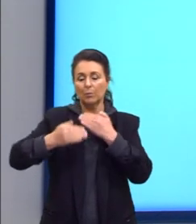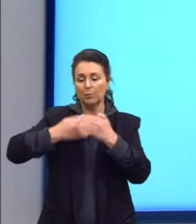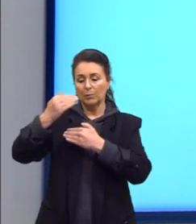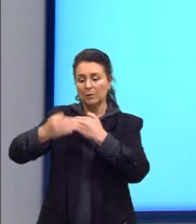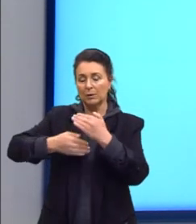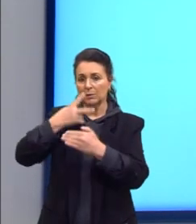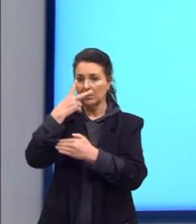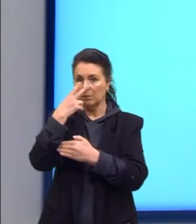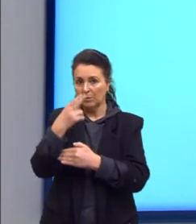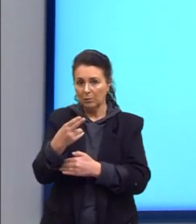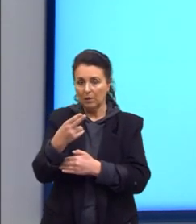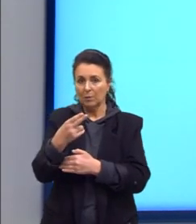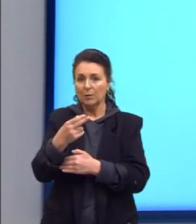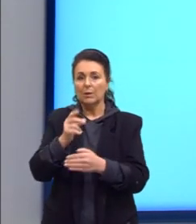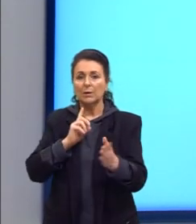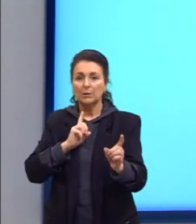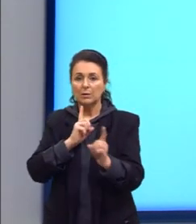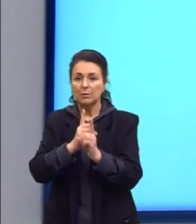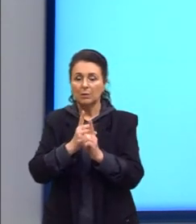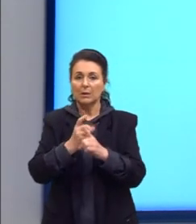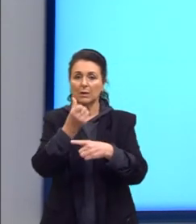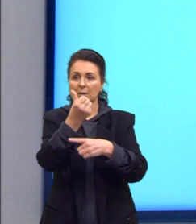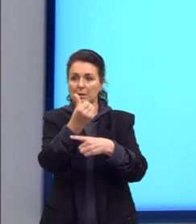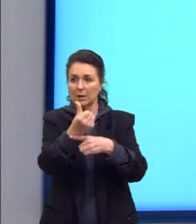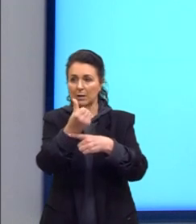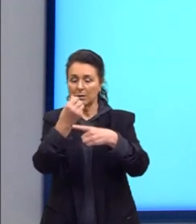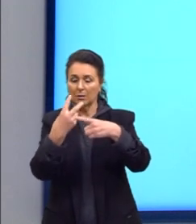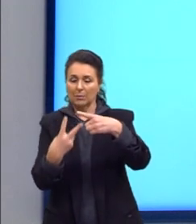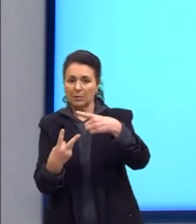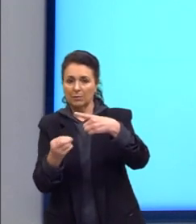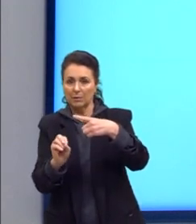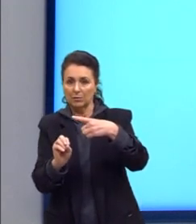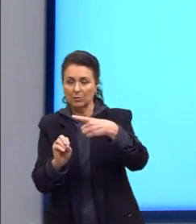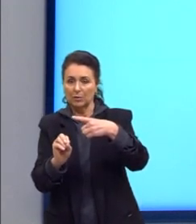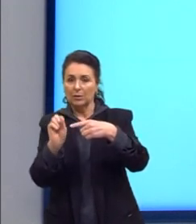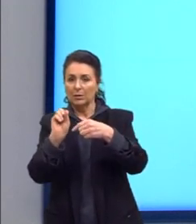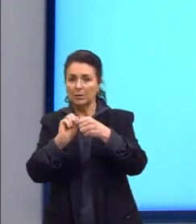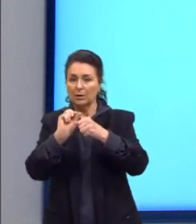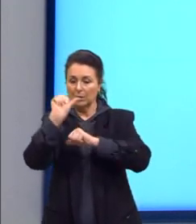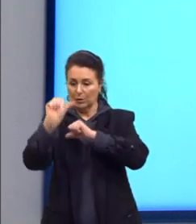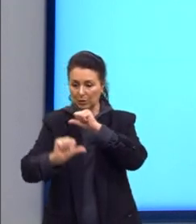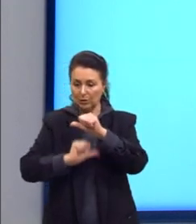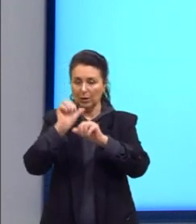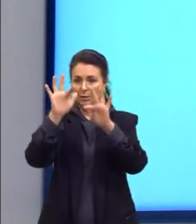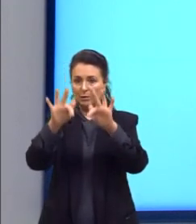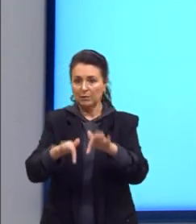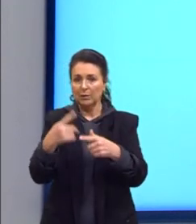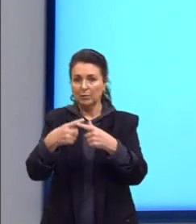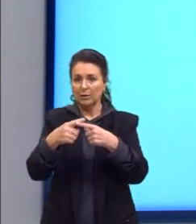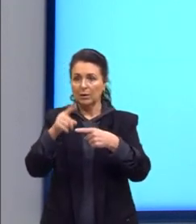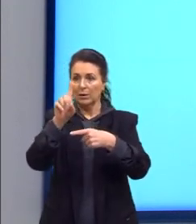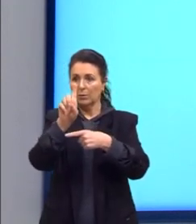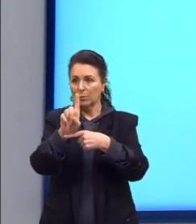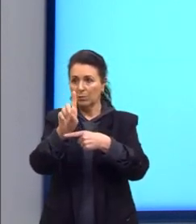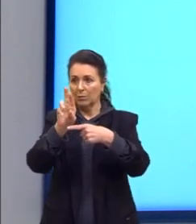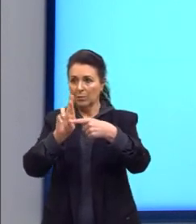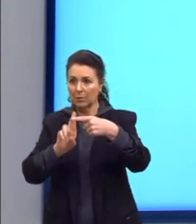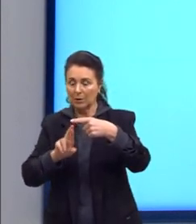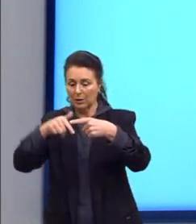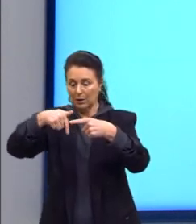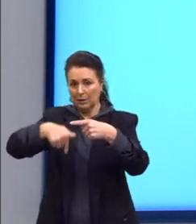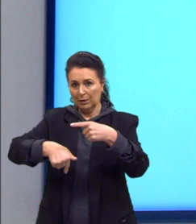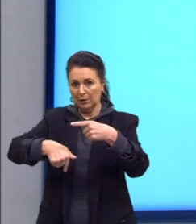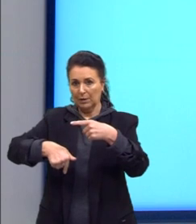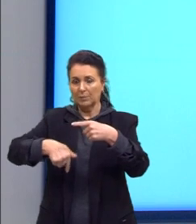tá E aí a gente vai ter 6 sobre 20 só que a gente precisa inverter aqui no final né porque eu tenho um sobre R que mas eu